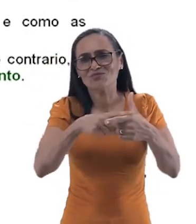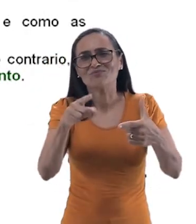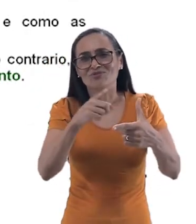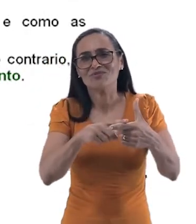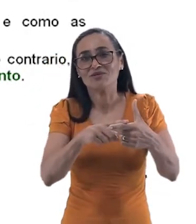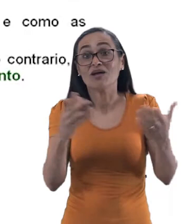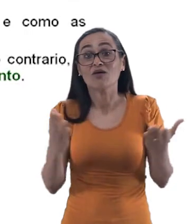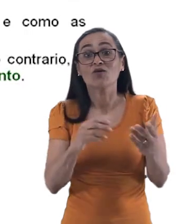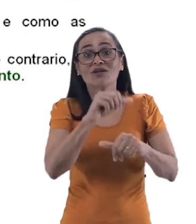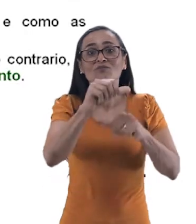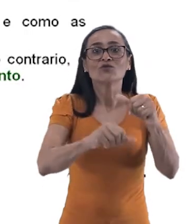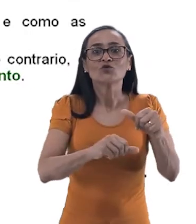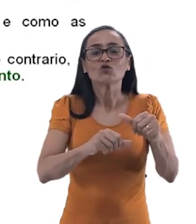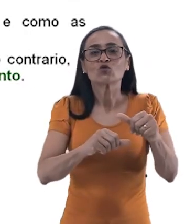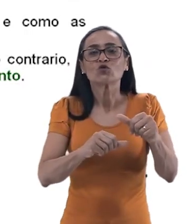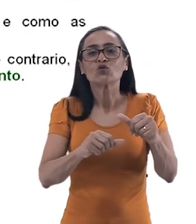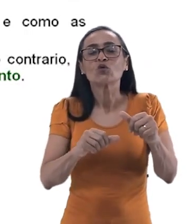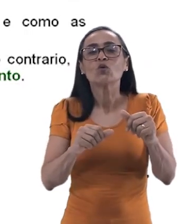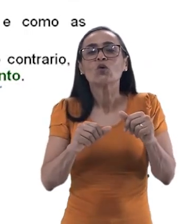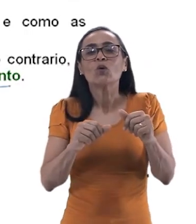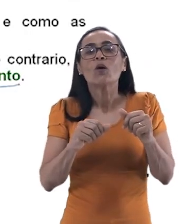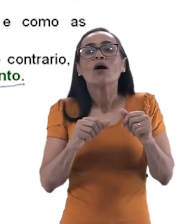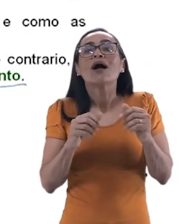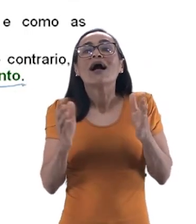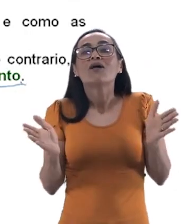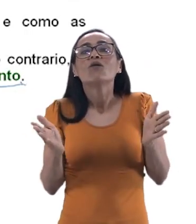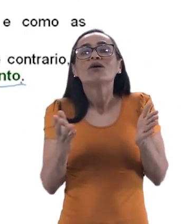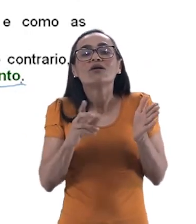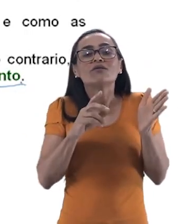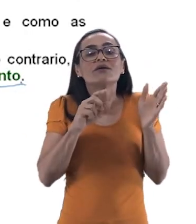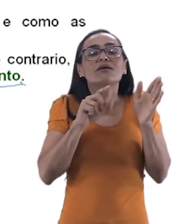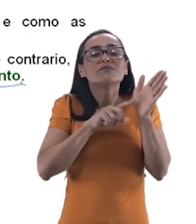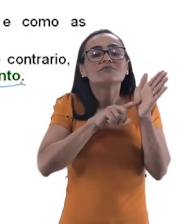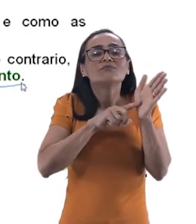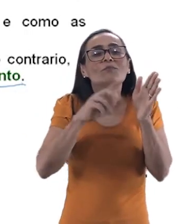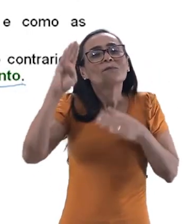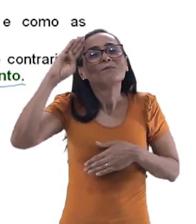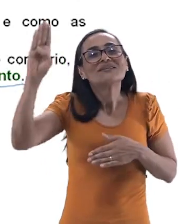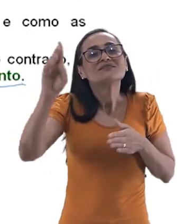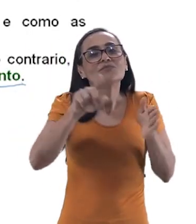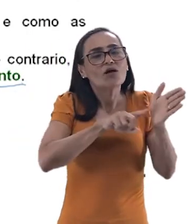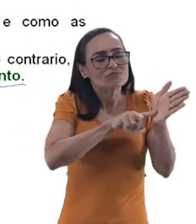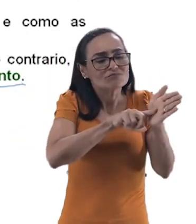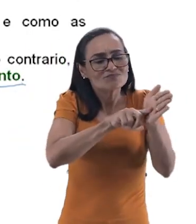custeio e passa a utilizar o conceito de rastreamento.